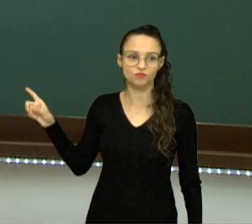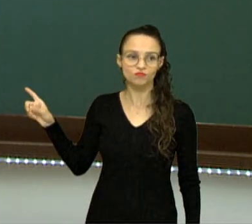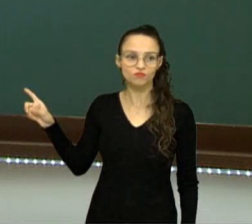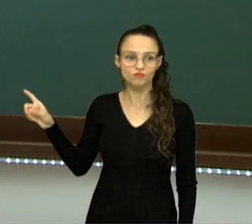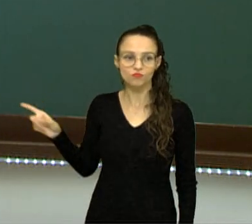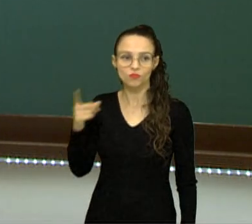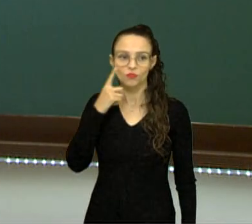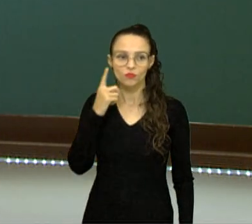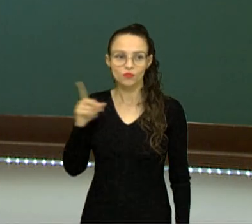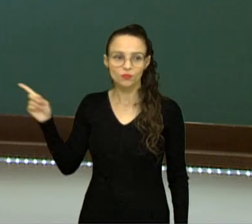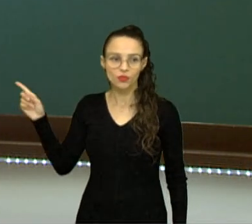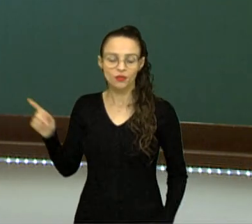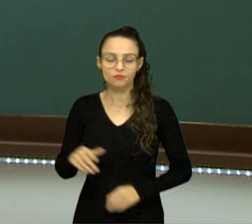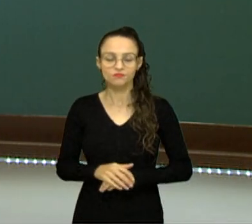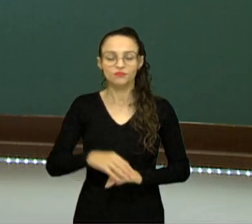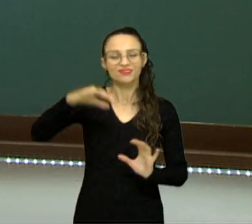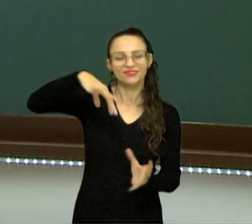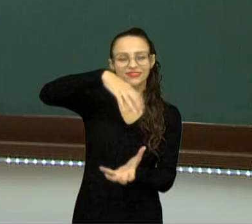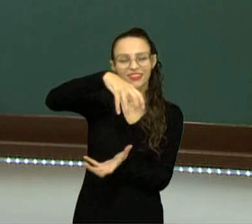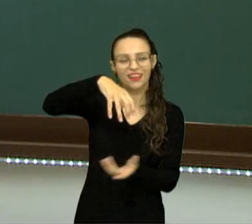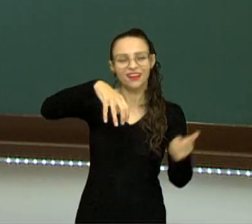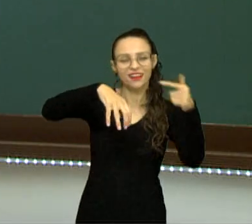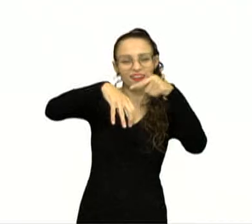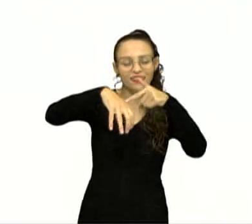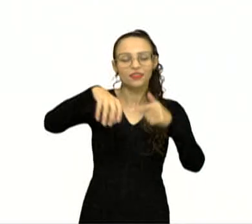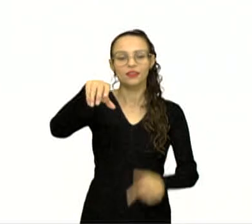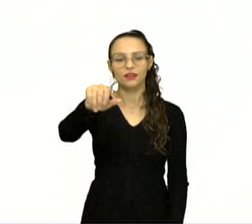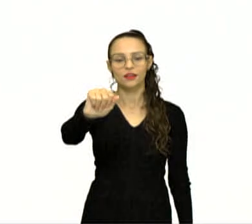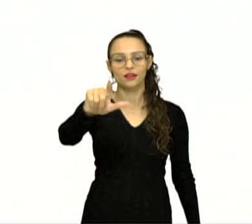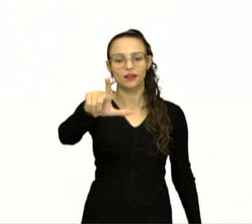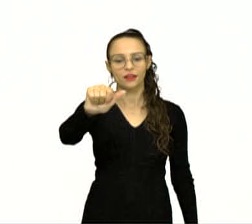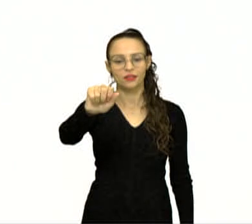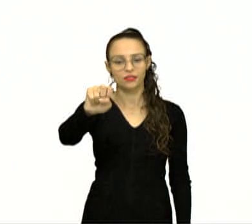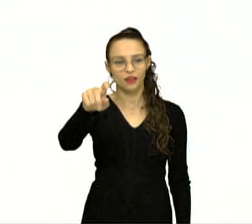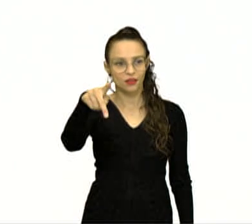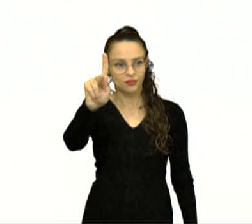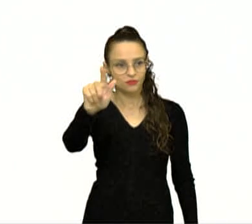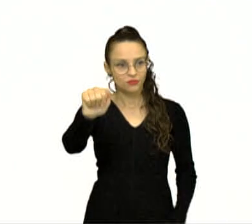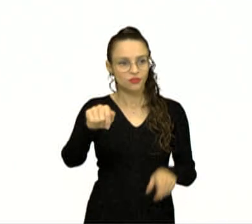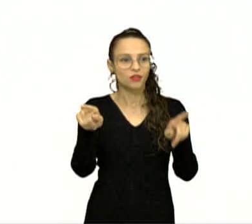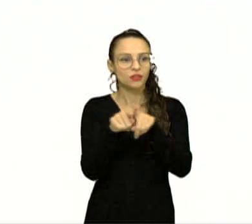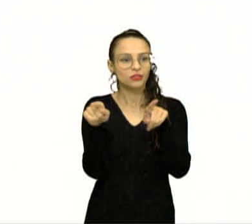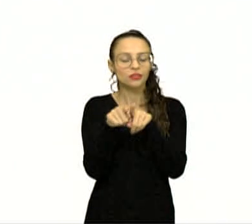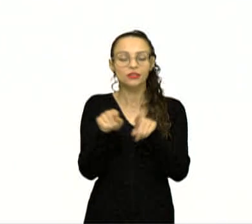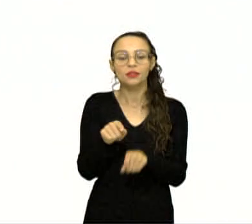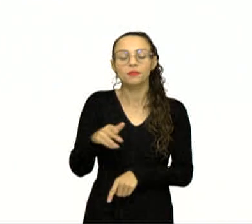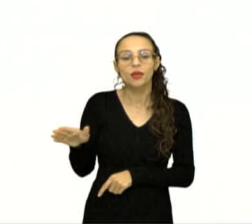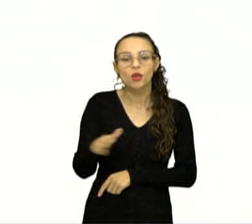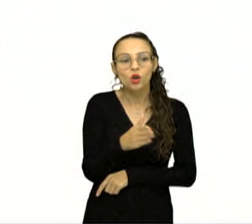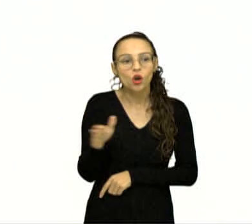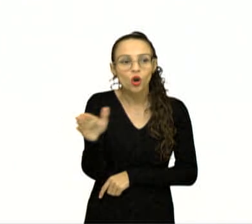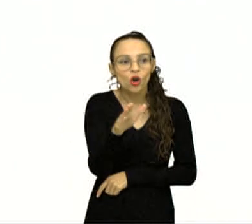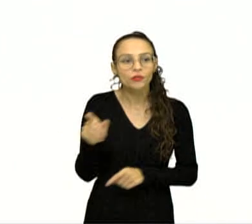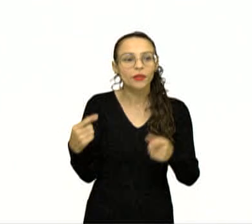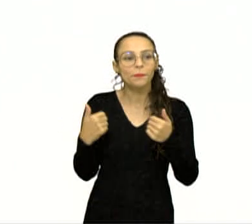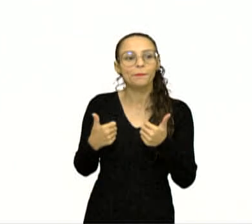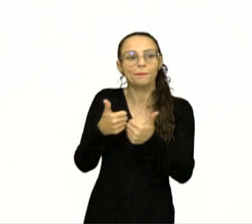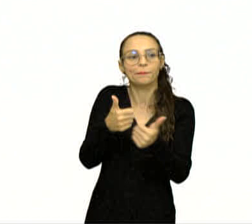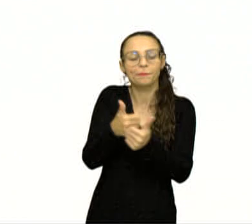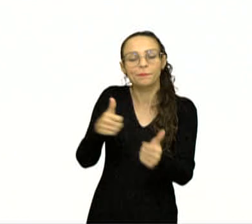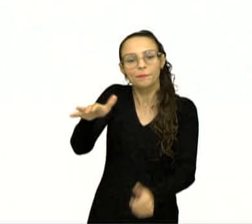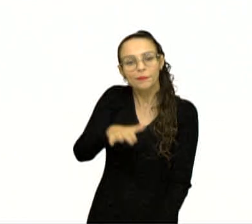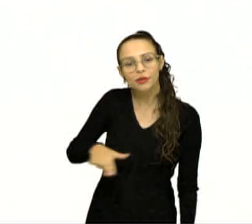esquimós. Olha lá, Alasca, né? O chamado Strait de Bering. Tem também a rota ali da Malaio-Polinésia, região